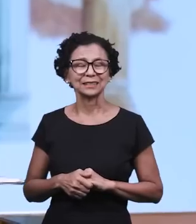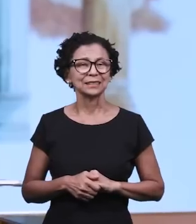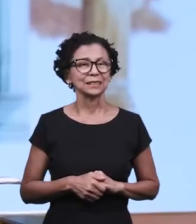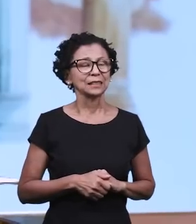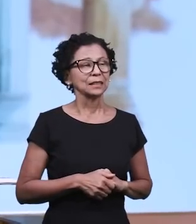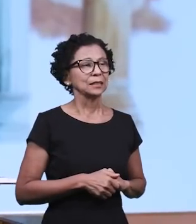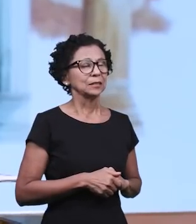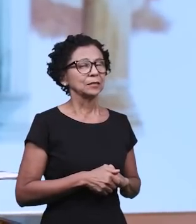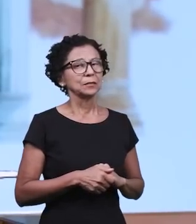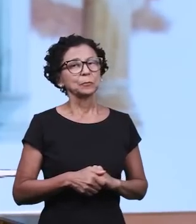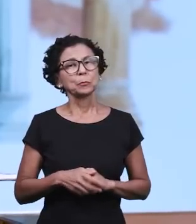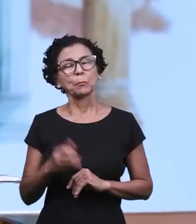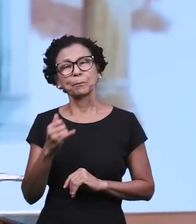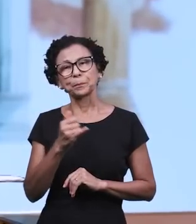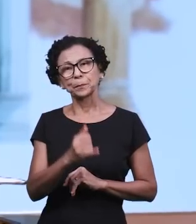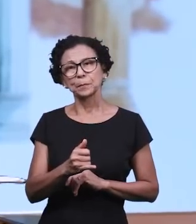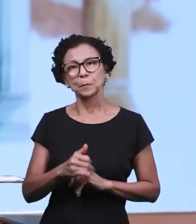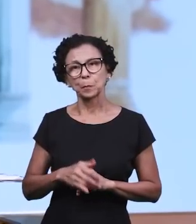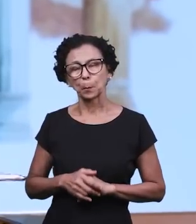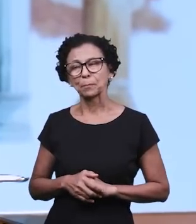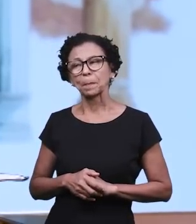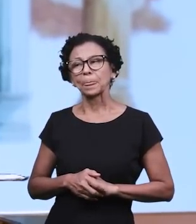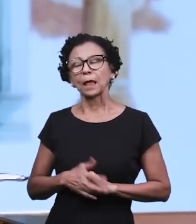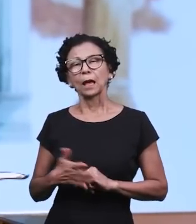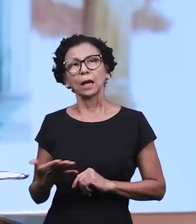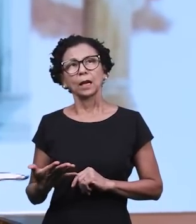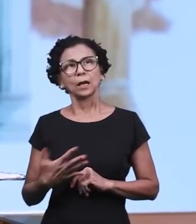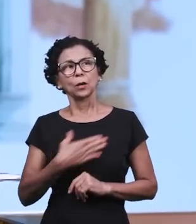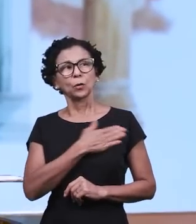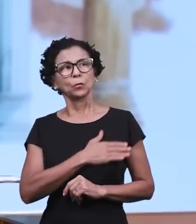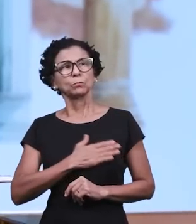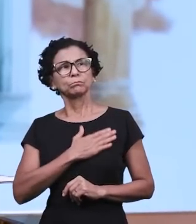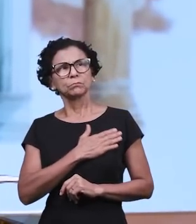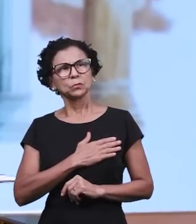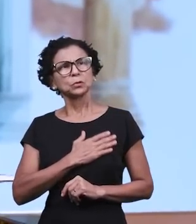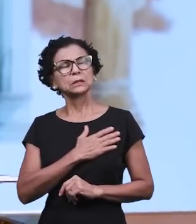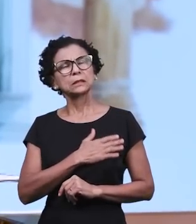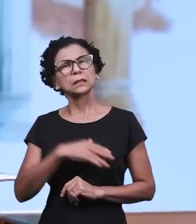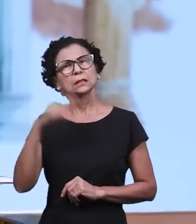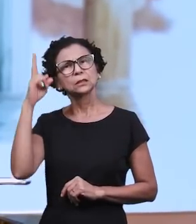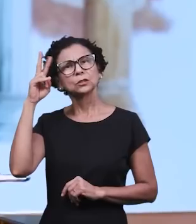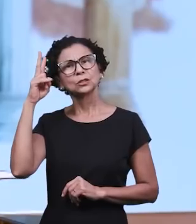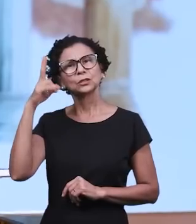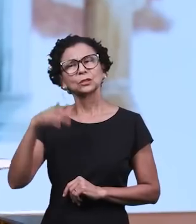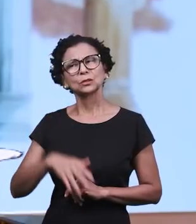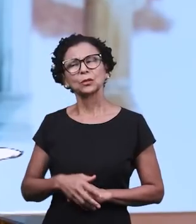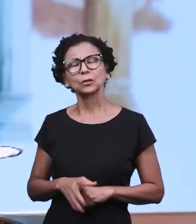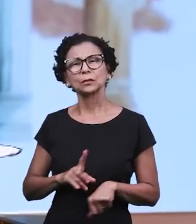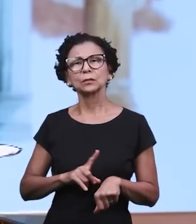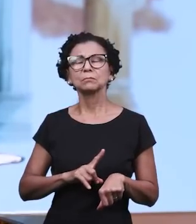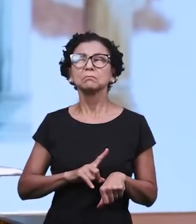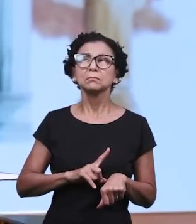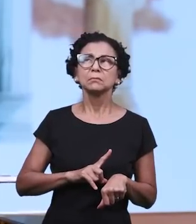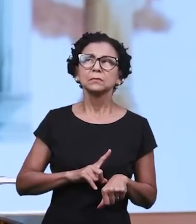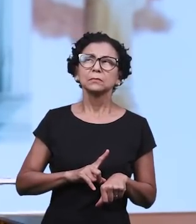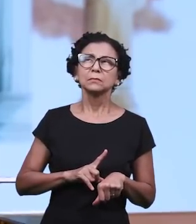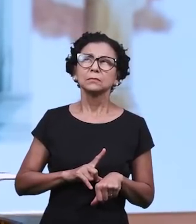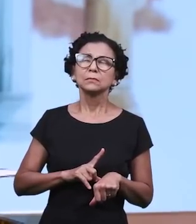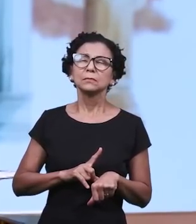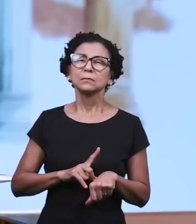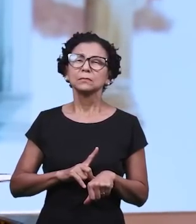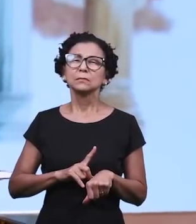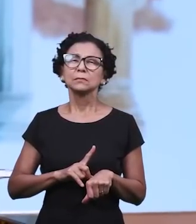de filosofia política especificamente, mas também um mestrado em ciência política. Atualmente eu